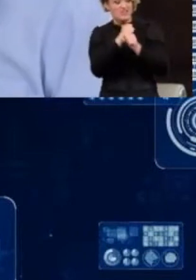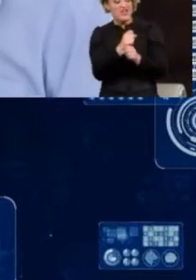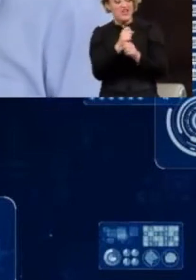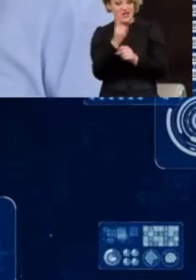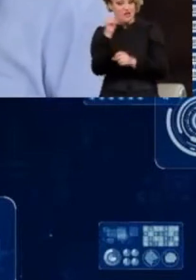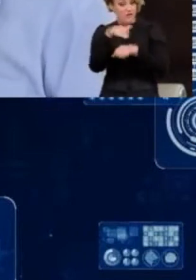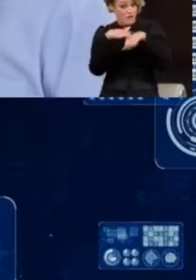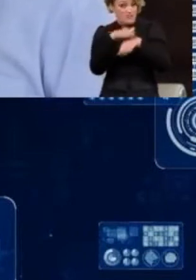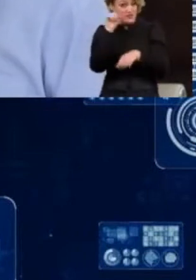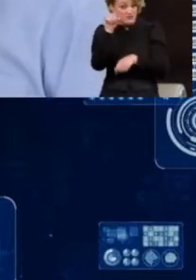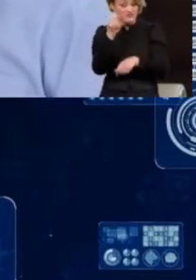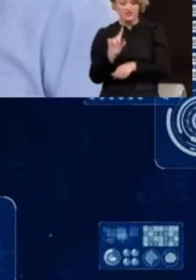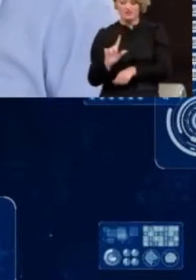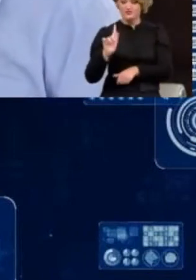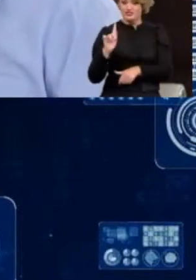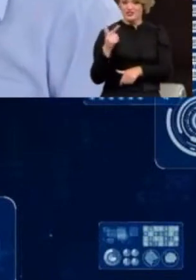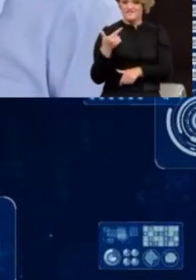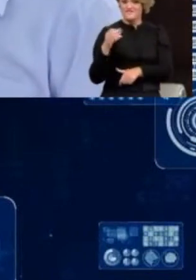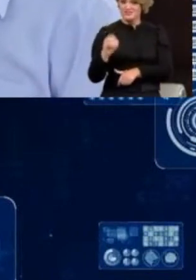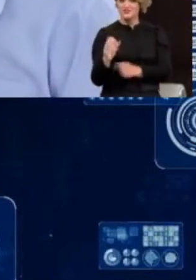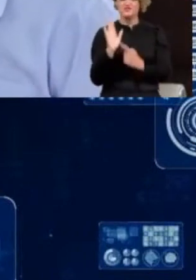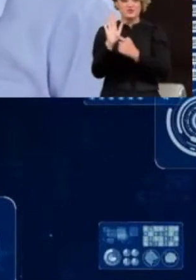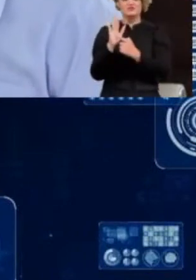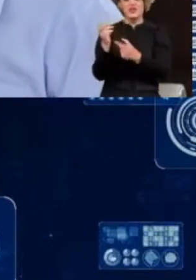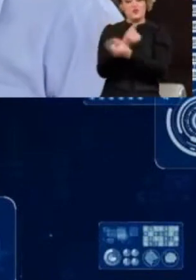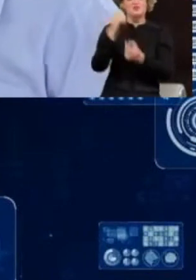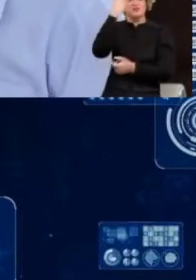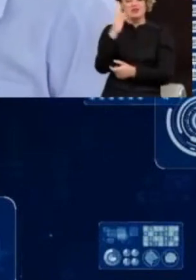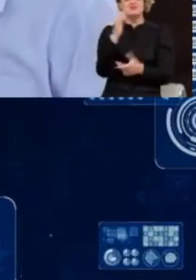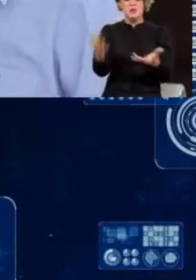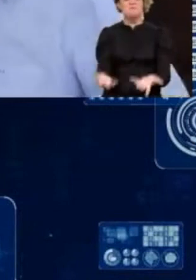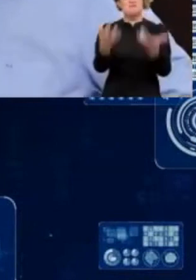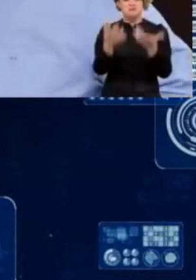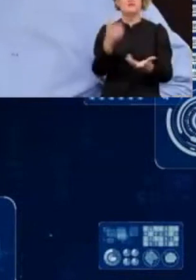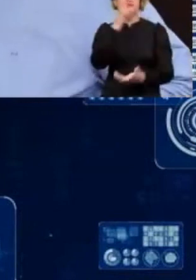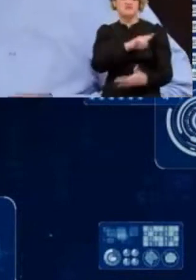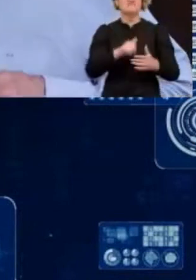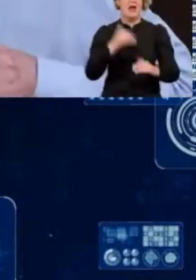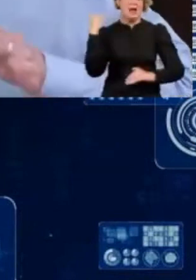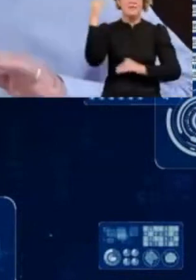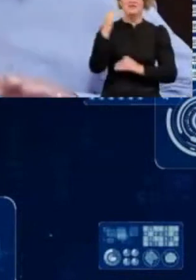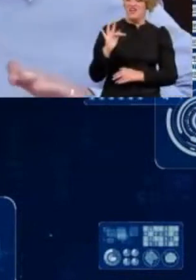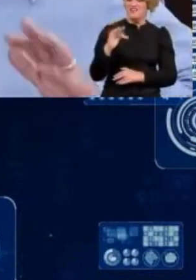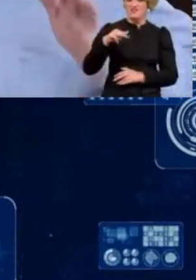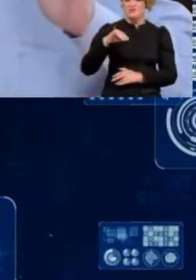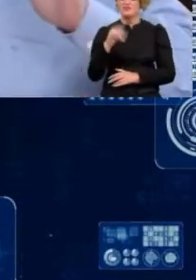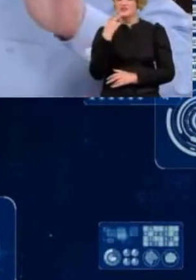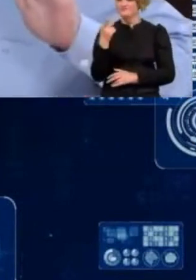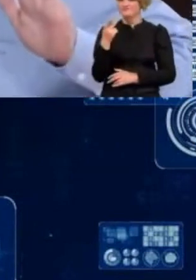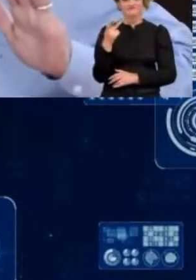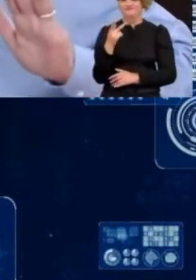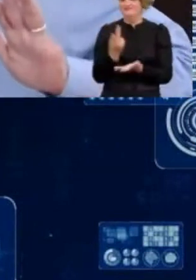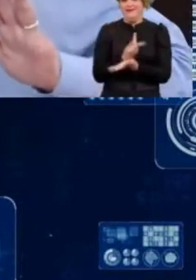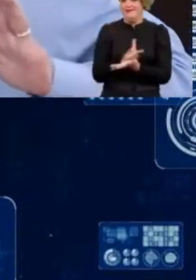distribuídos e ele vai bombar nas redes né vai bombar se ele continuar fazendo direitinho toda